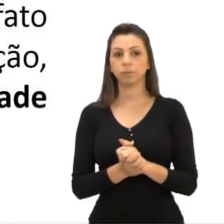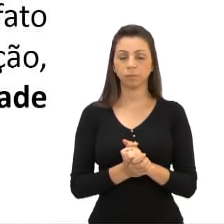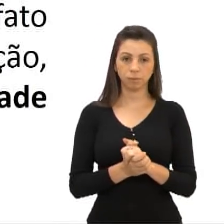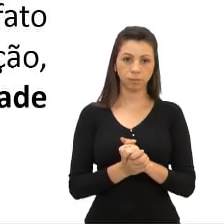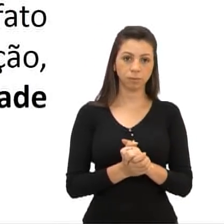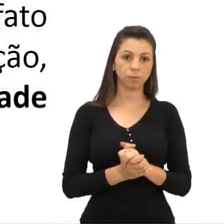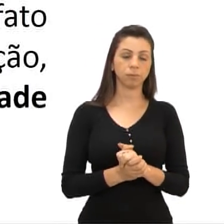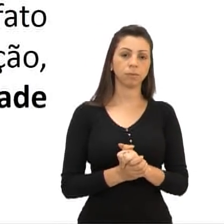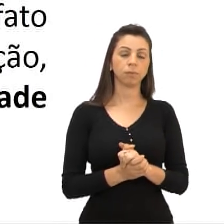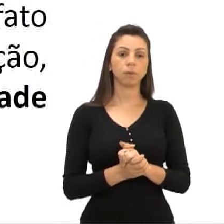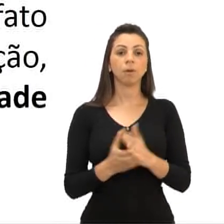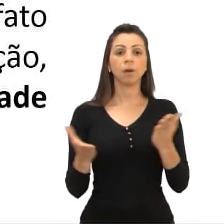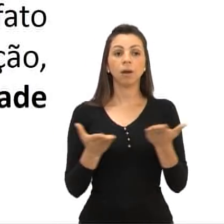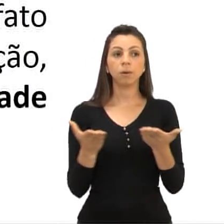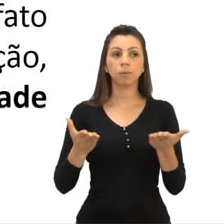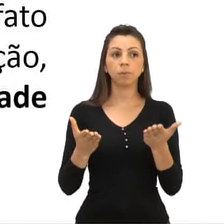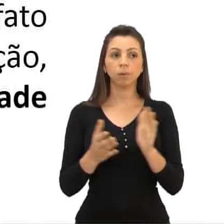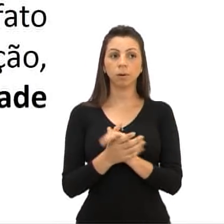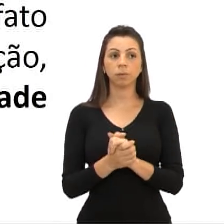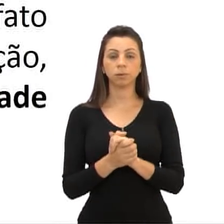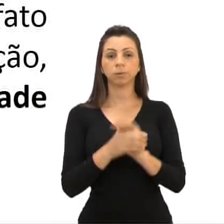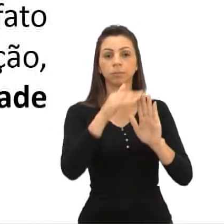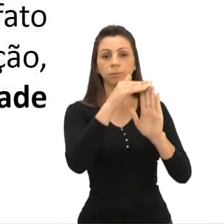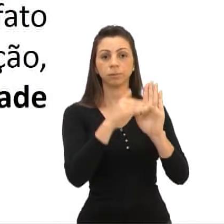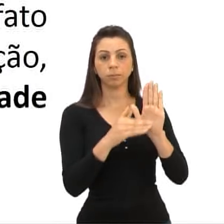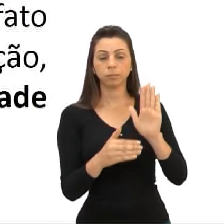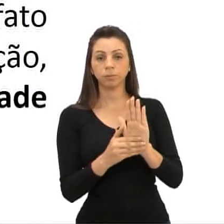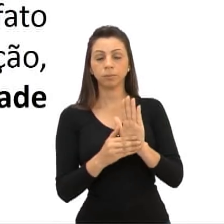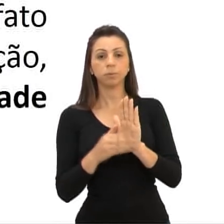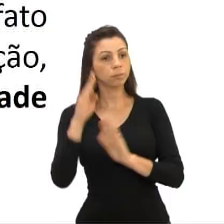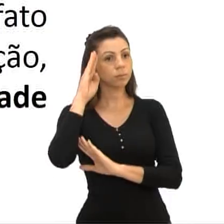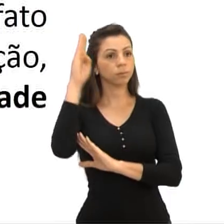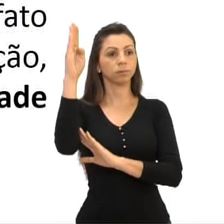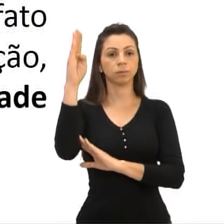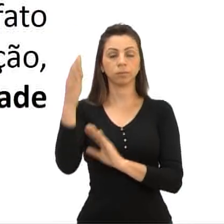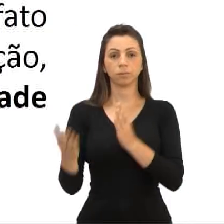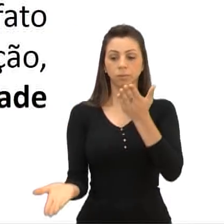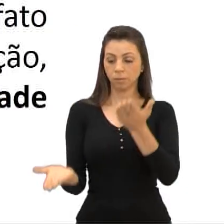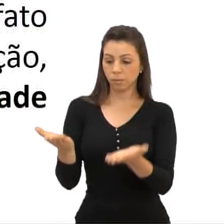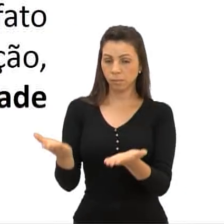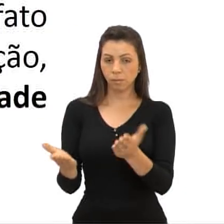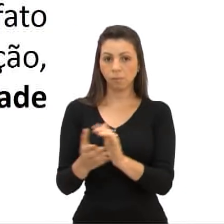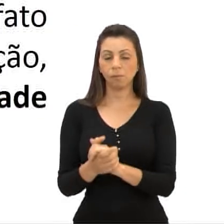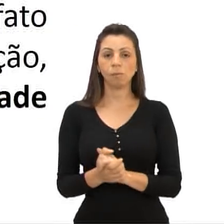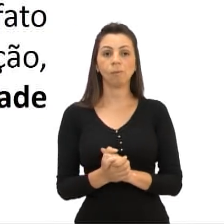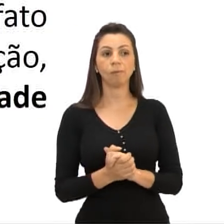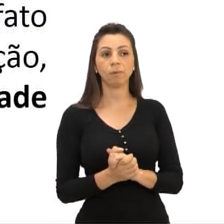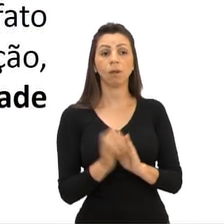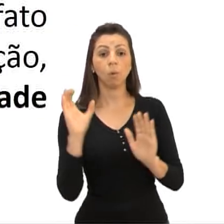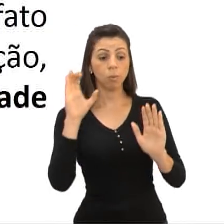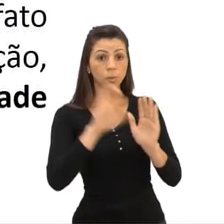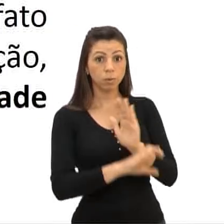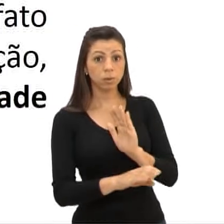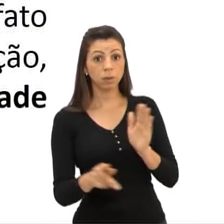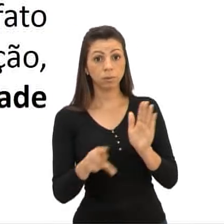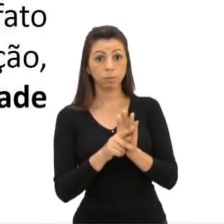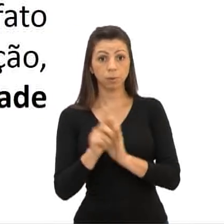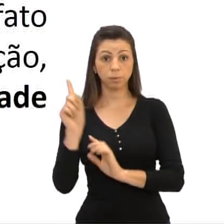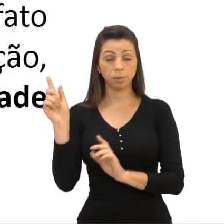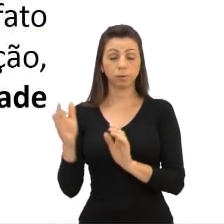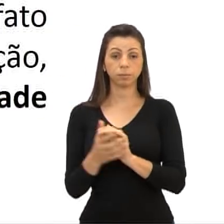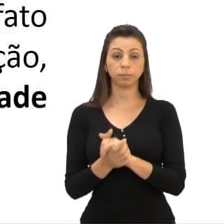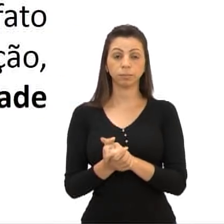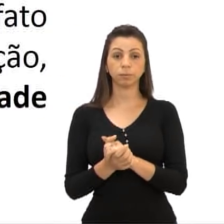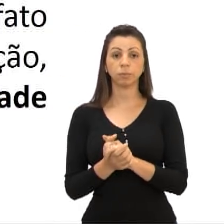propriedade fundamental das proporções. Voltando à proporção, nesse exemplo que era